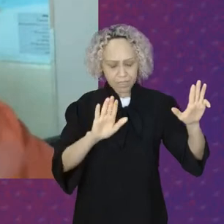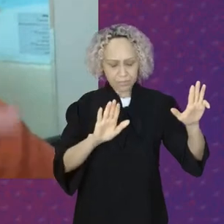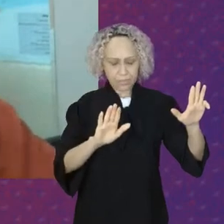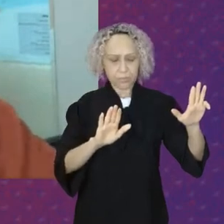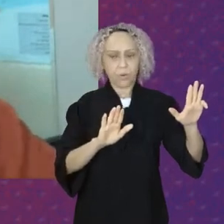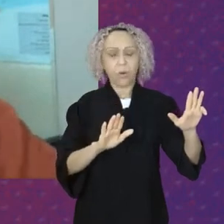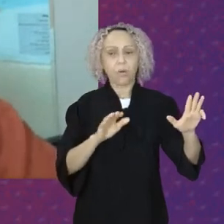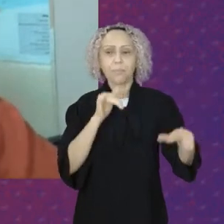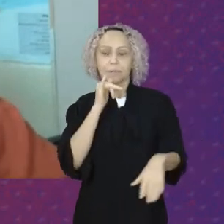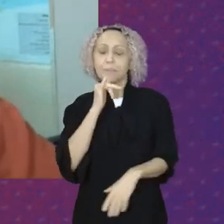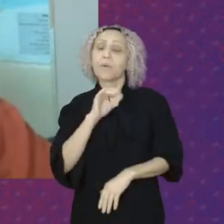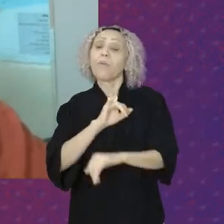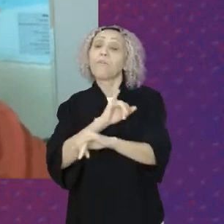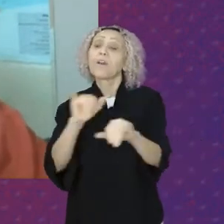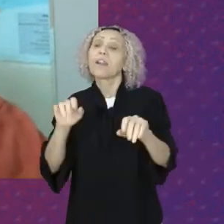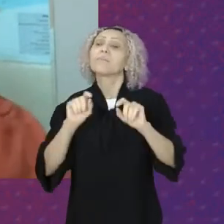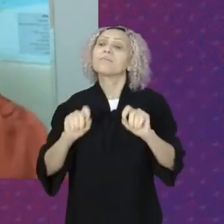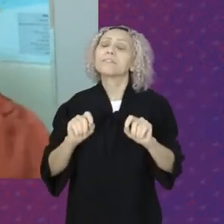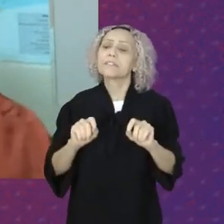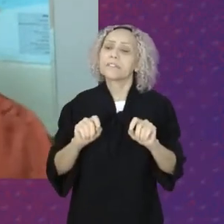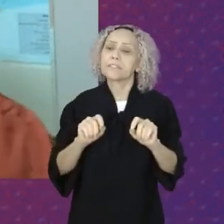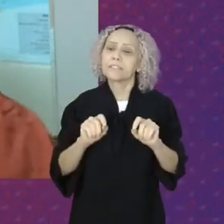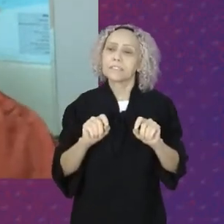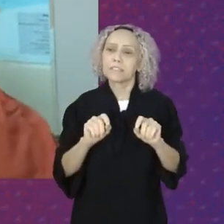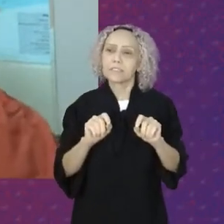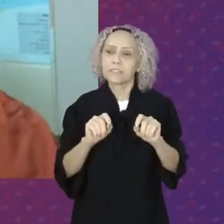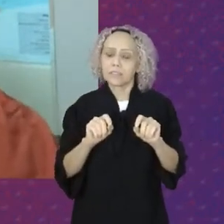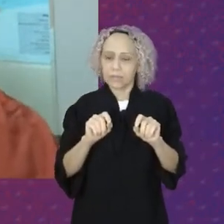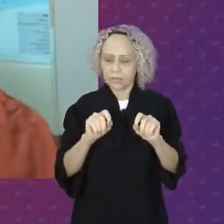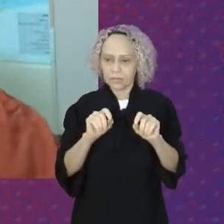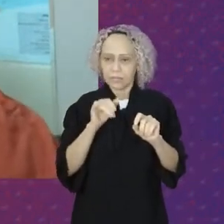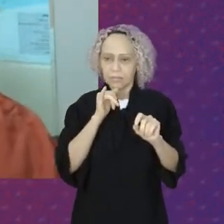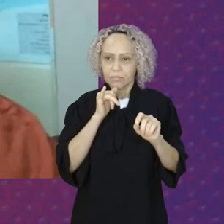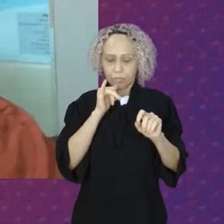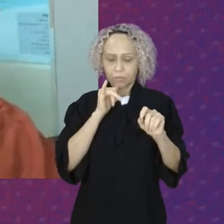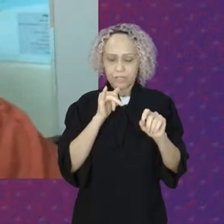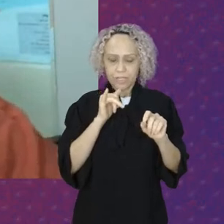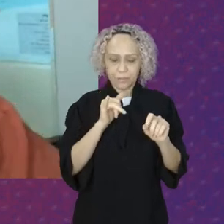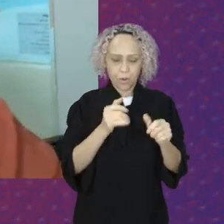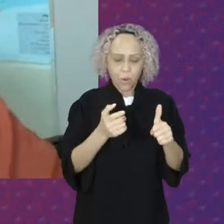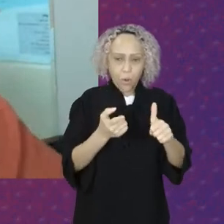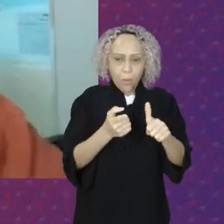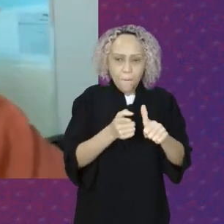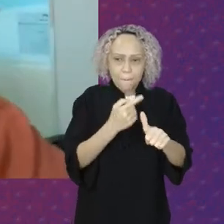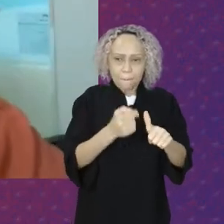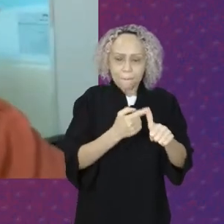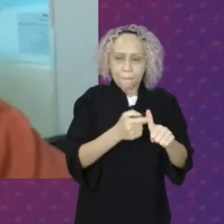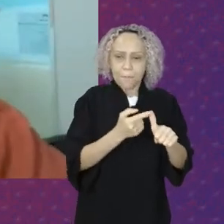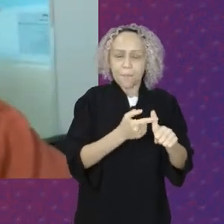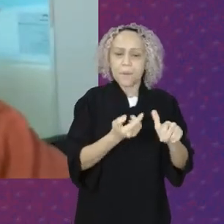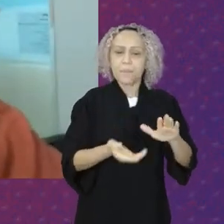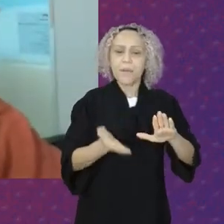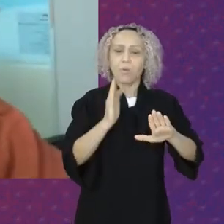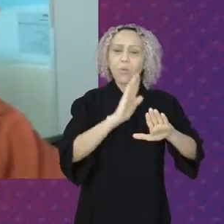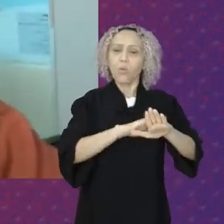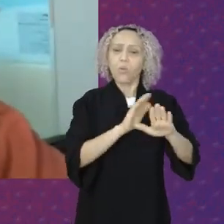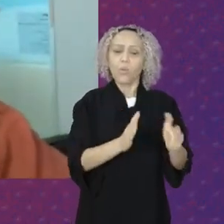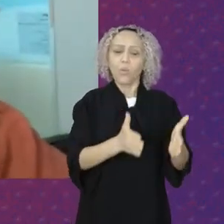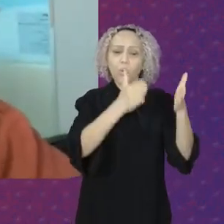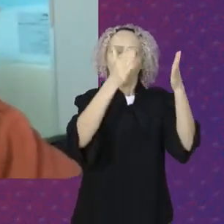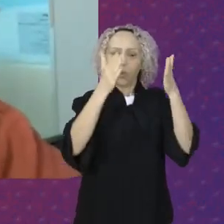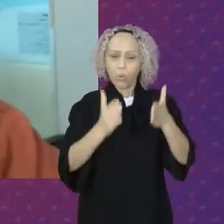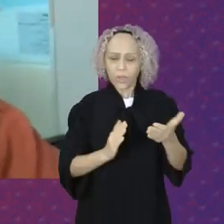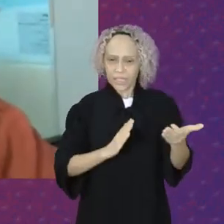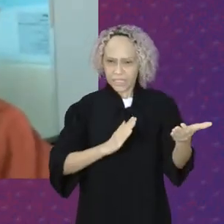turno, eu fui logo para o GT de transição de mulheres do presidente Lula, convidada pela presidenta Gleisi. Então,